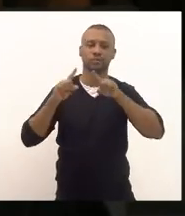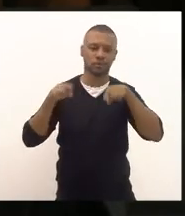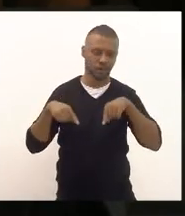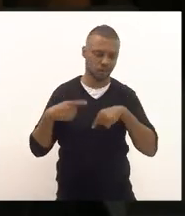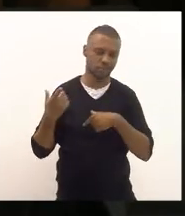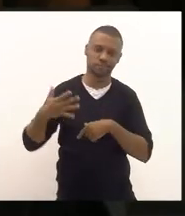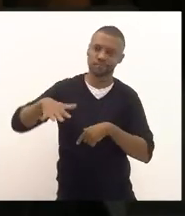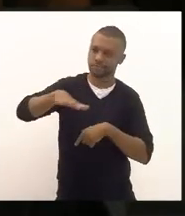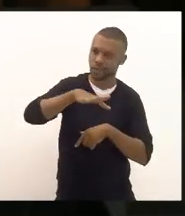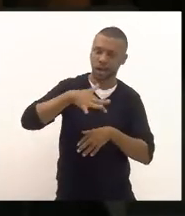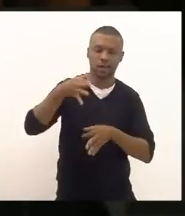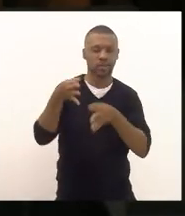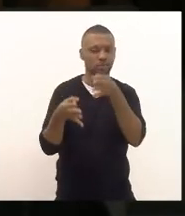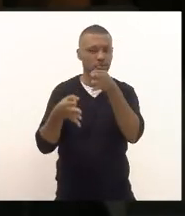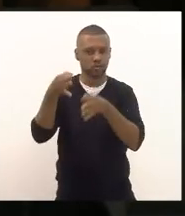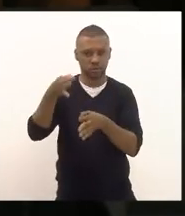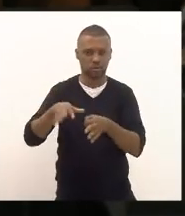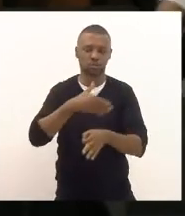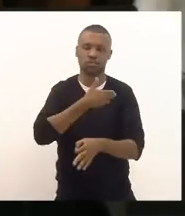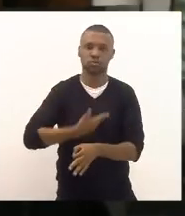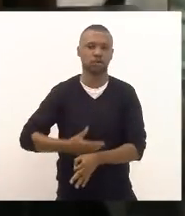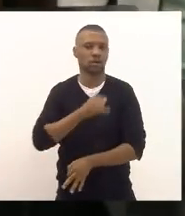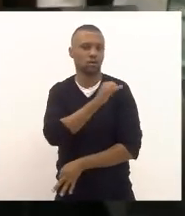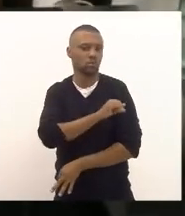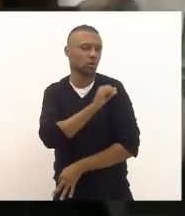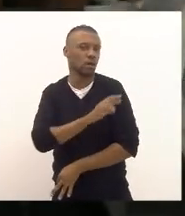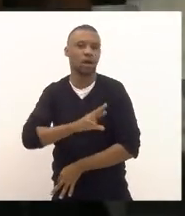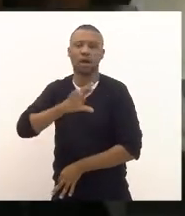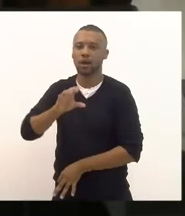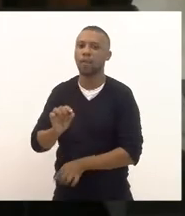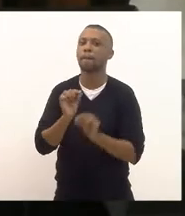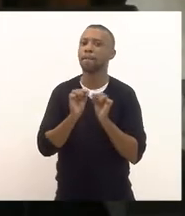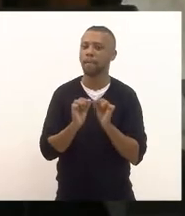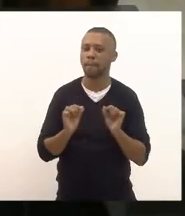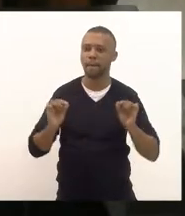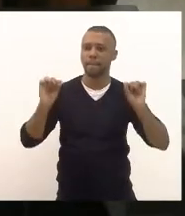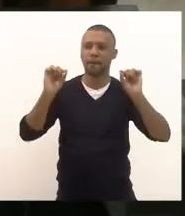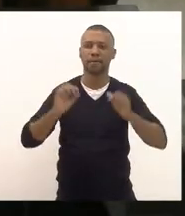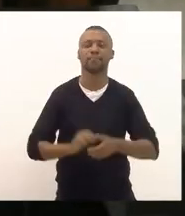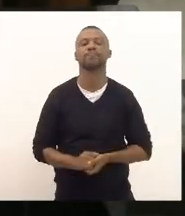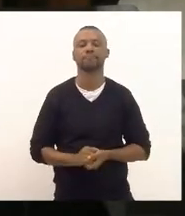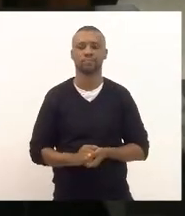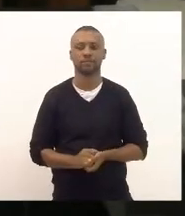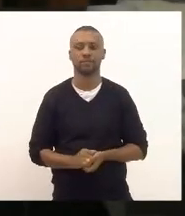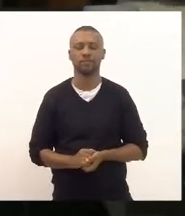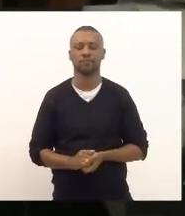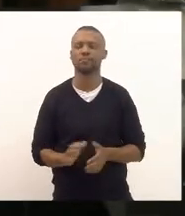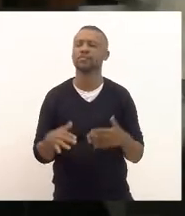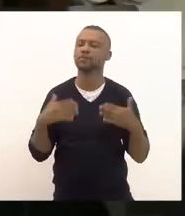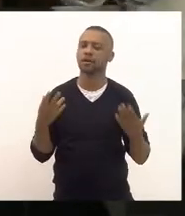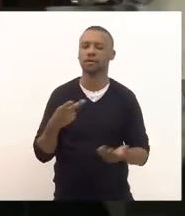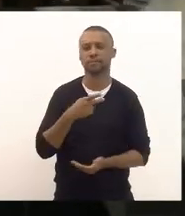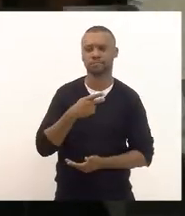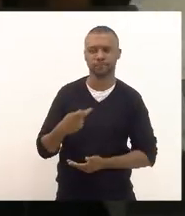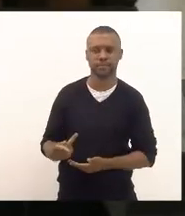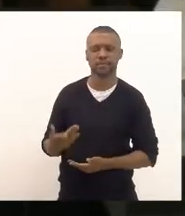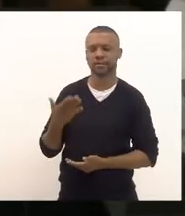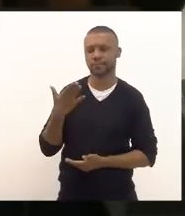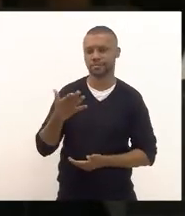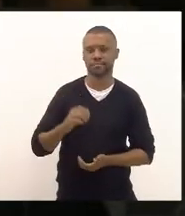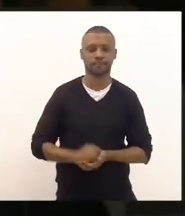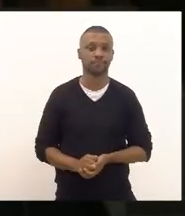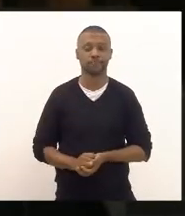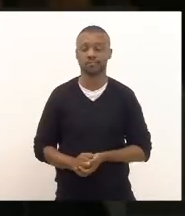Judiciário do Estado do Rio de Janeiro show presente o